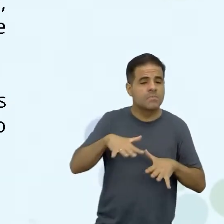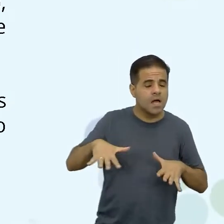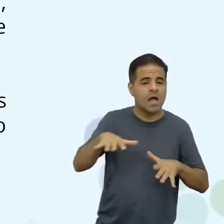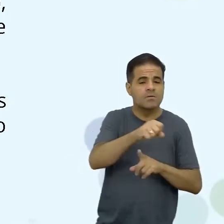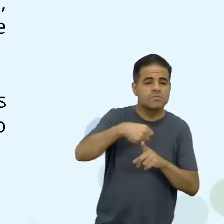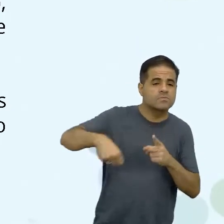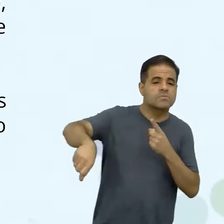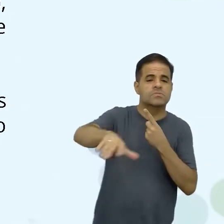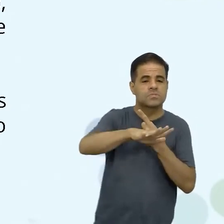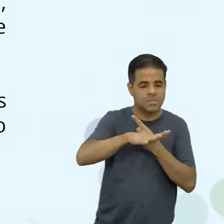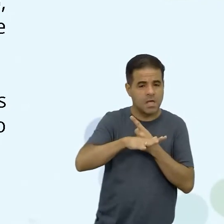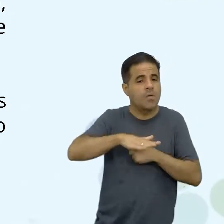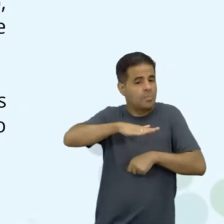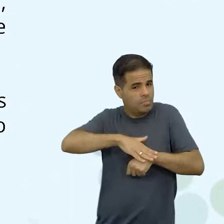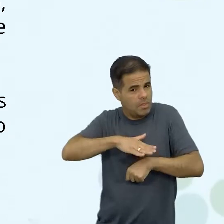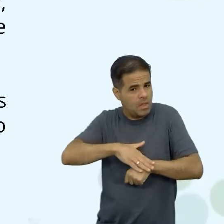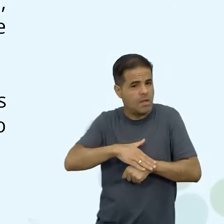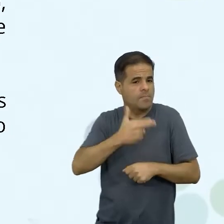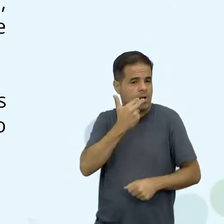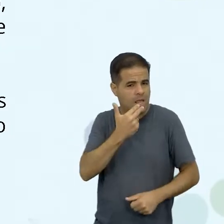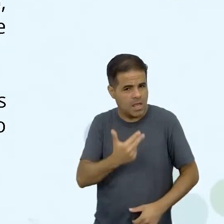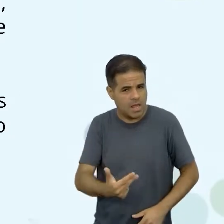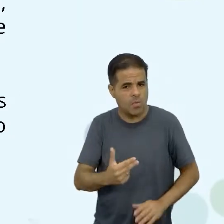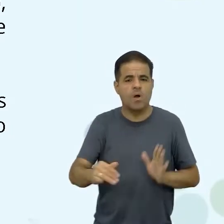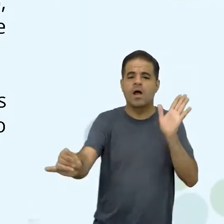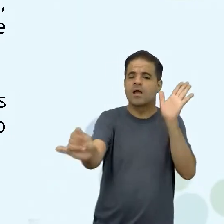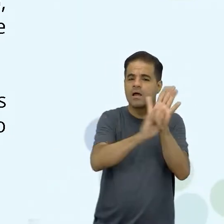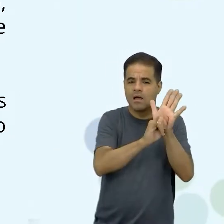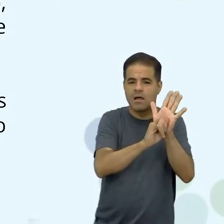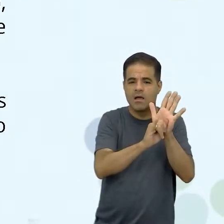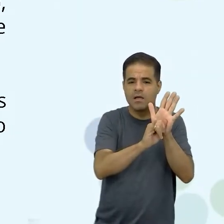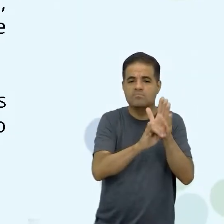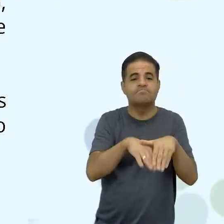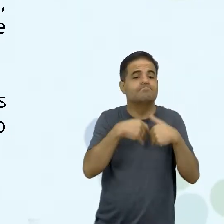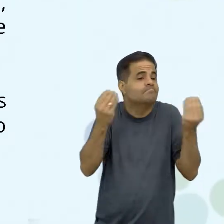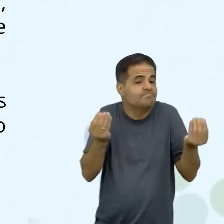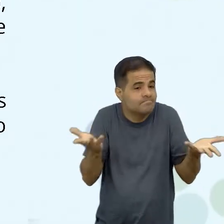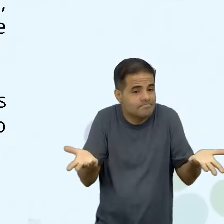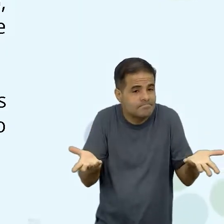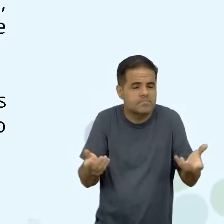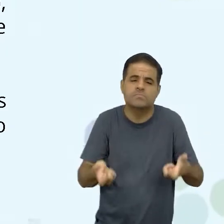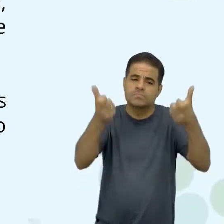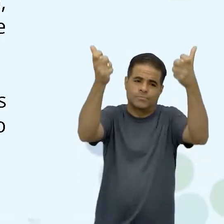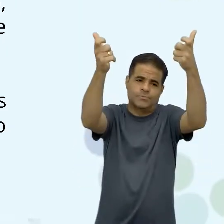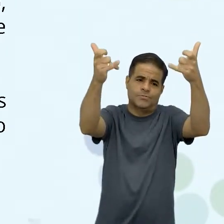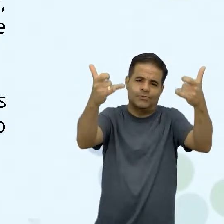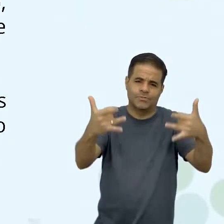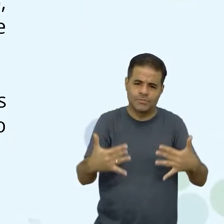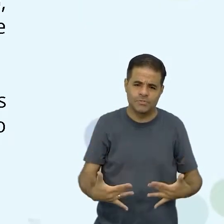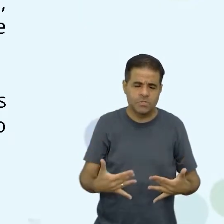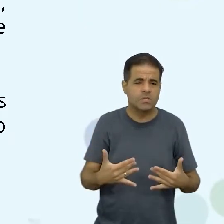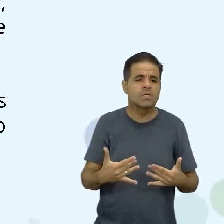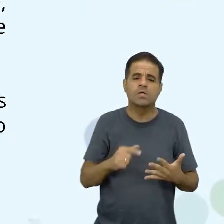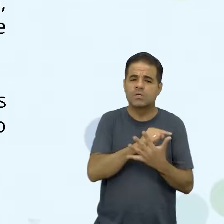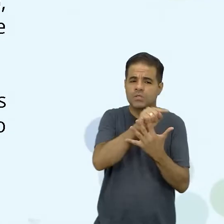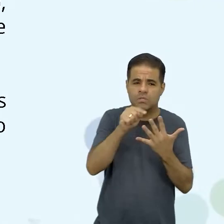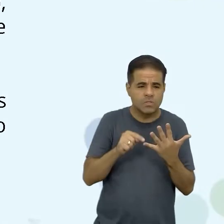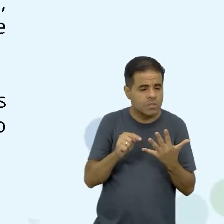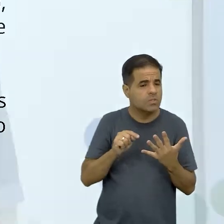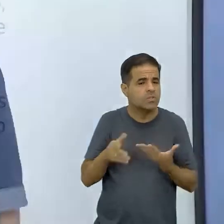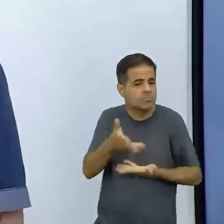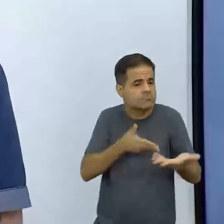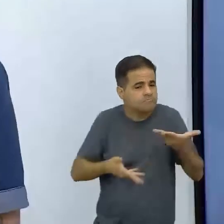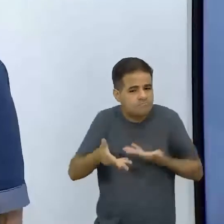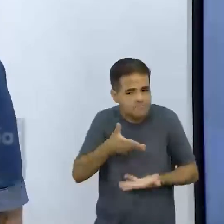espaço social, tempo, língua e identidade? justifique. Então, como tudo isso